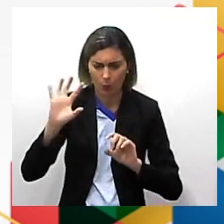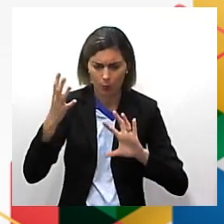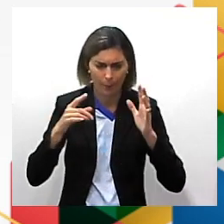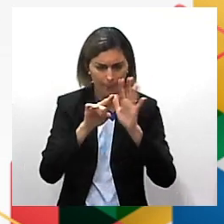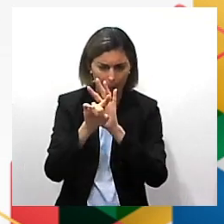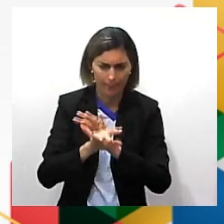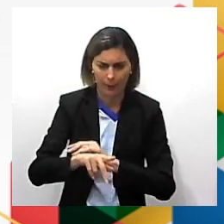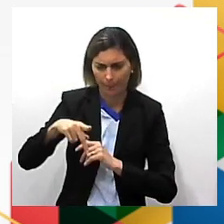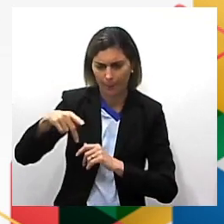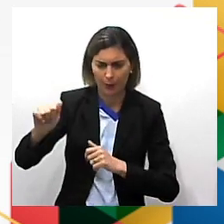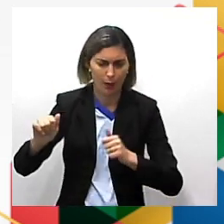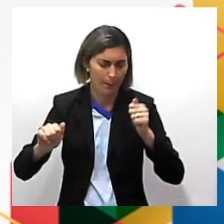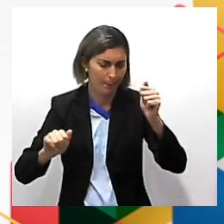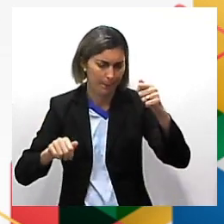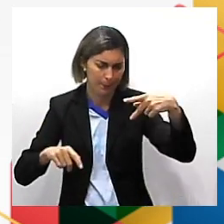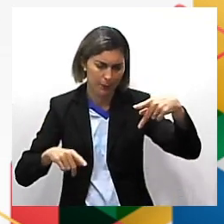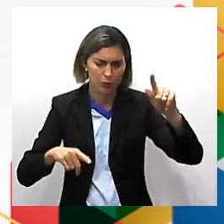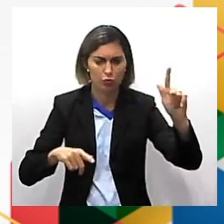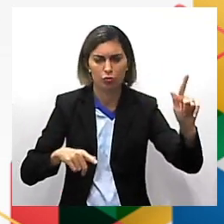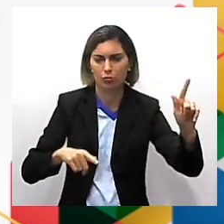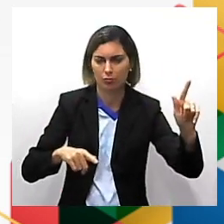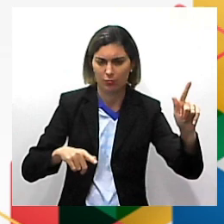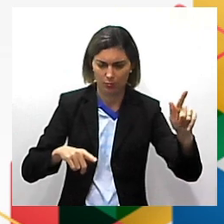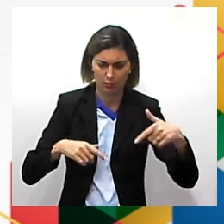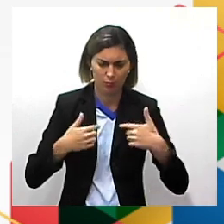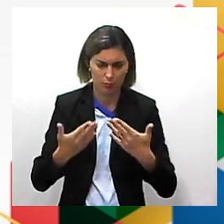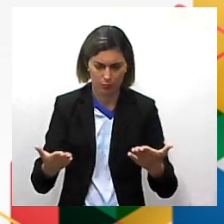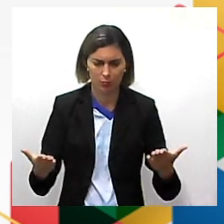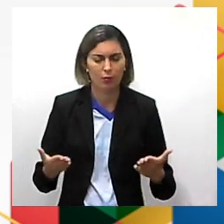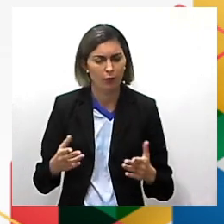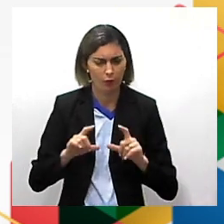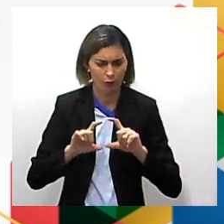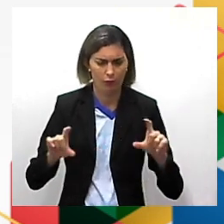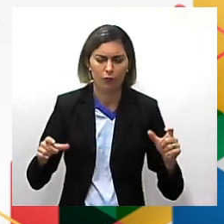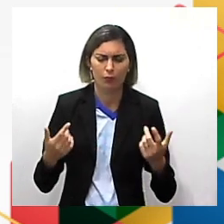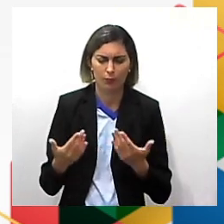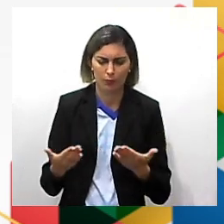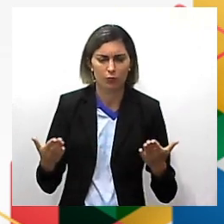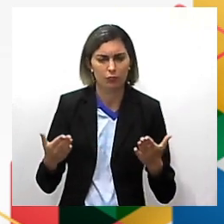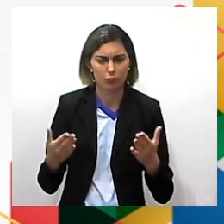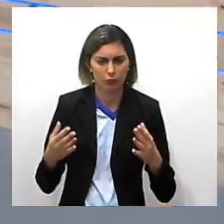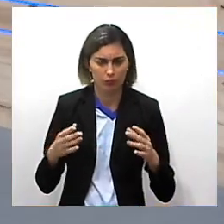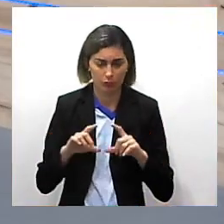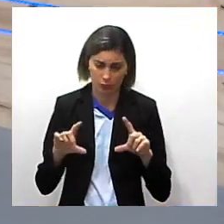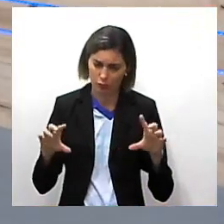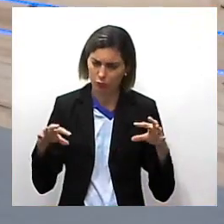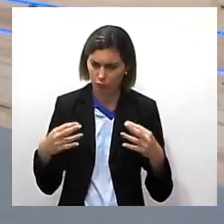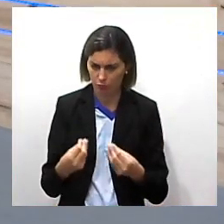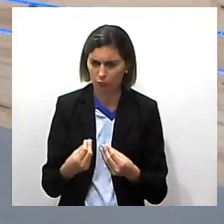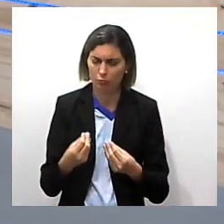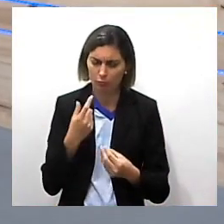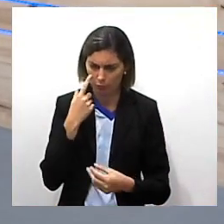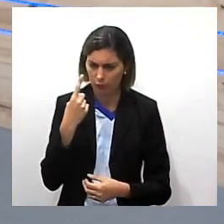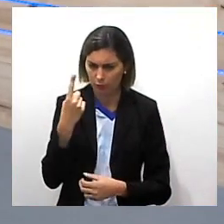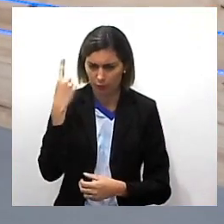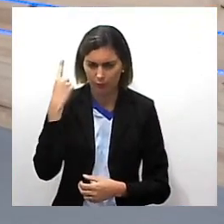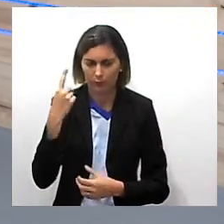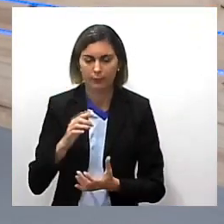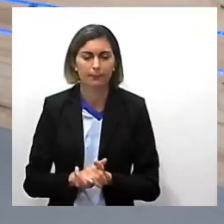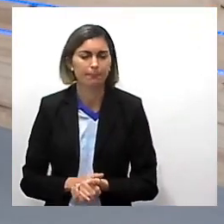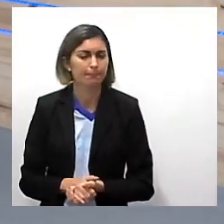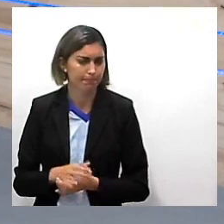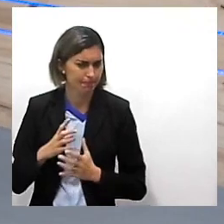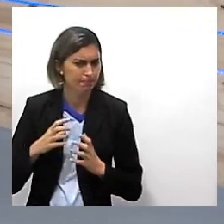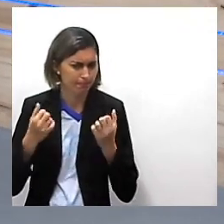envolvendo PA, PG, dada a fórmula do termo geral. Meu querido, preste atenção